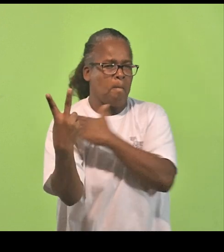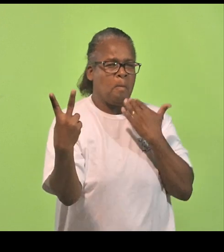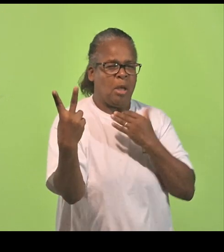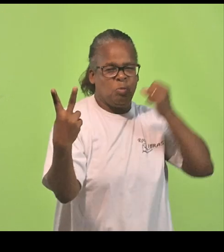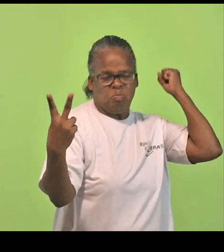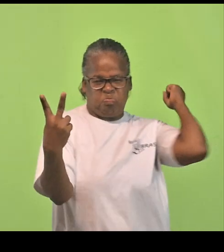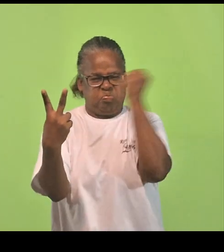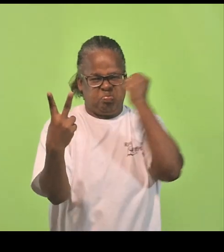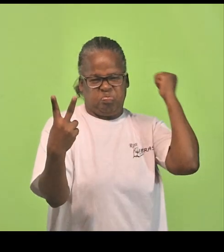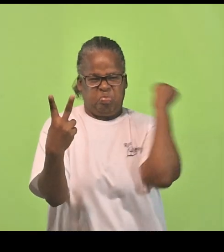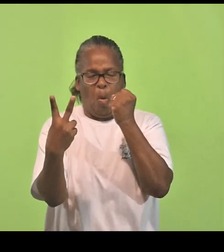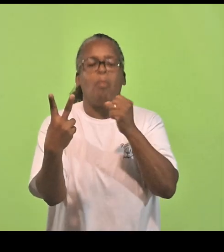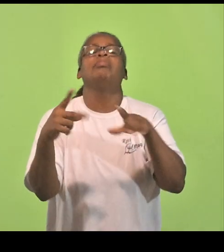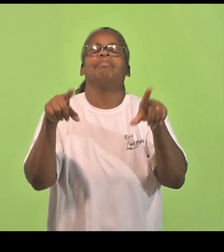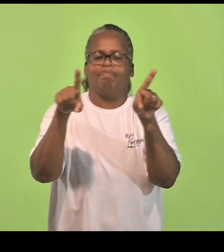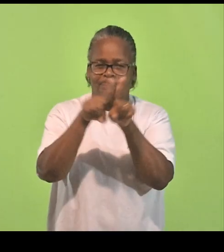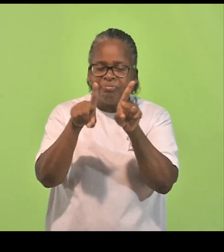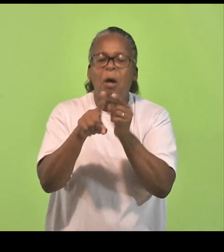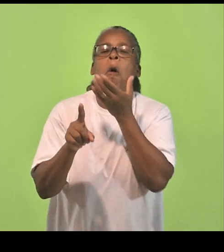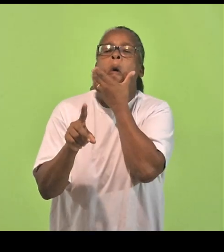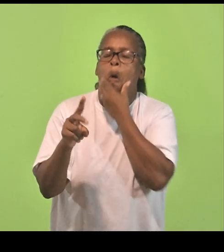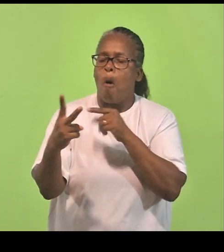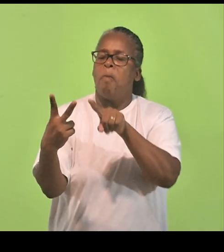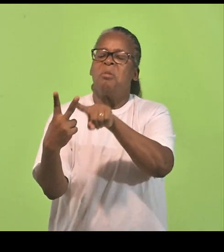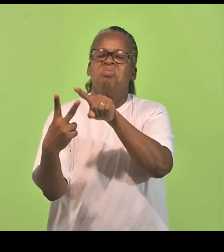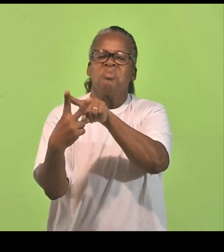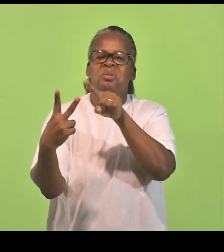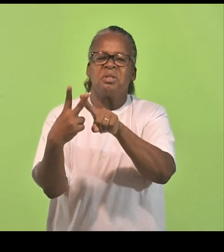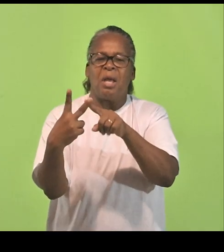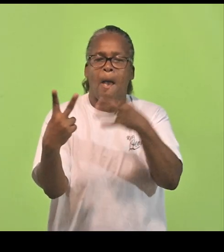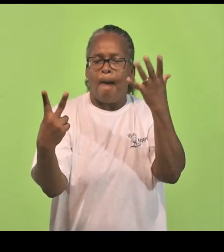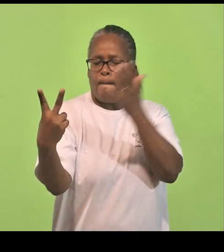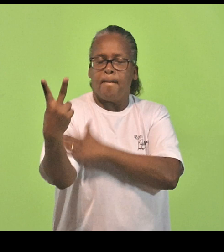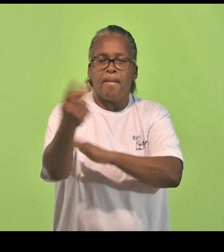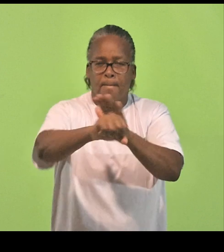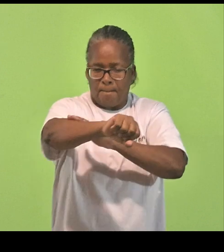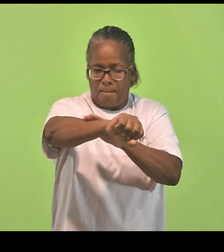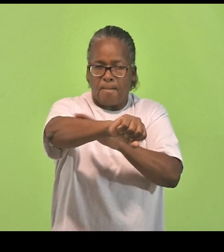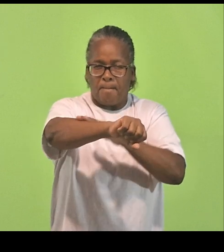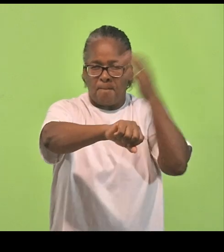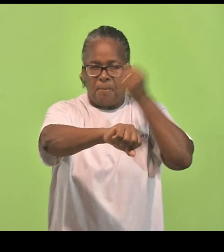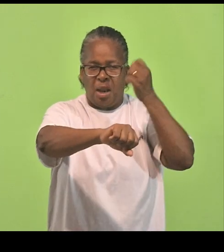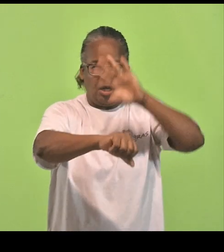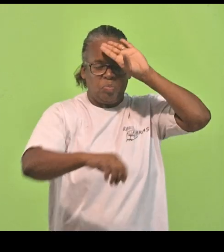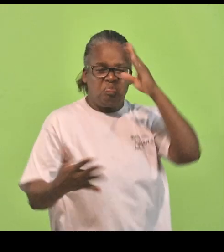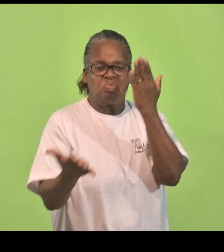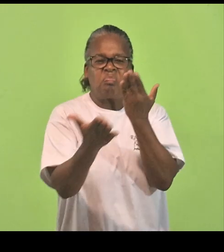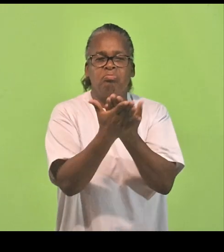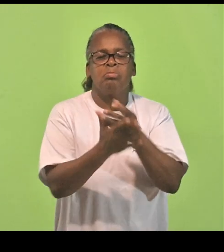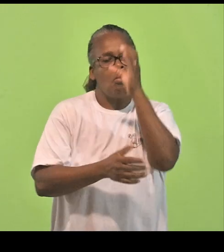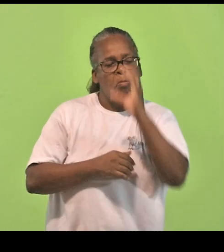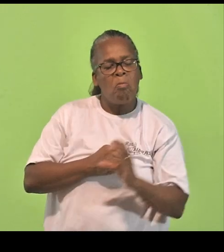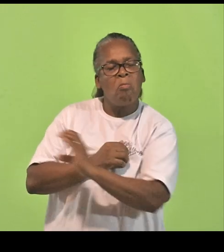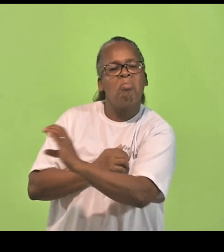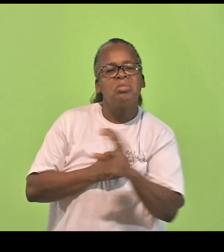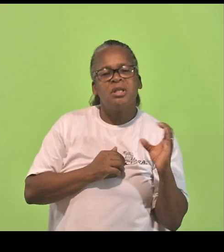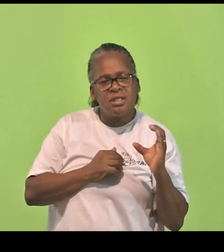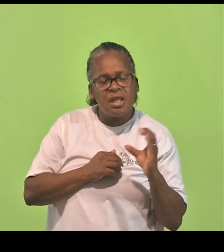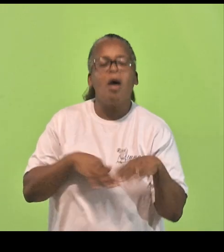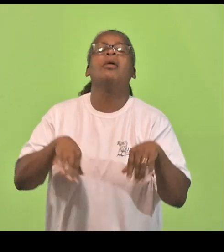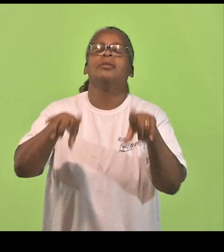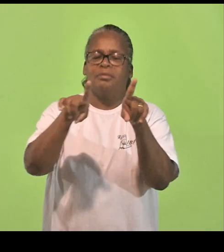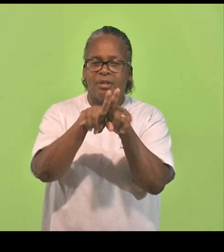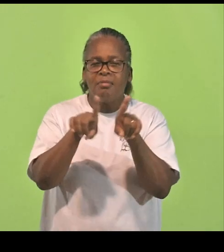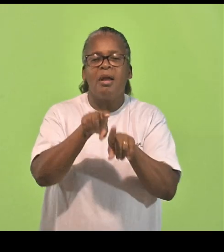é importante que se diga, homens brancos e cristãos, o oposto dos Sete Inocentes de Guaratuba, ou mesmo